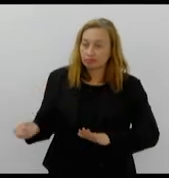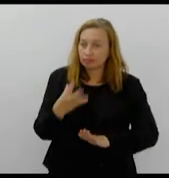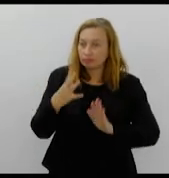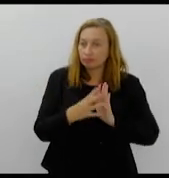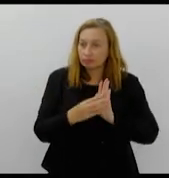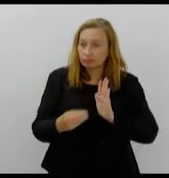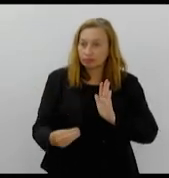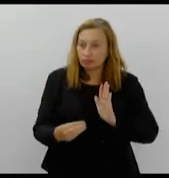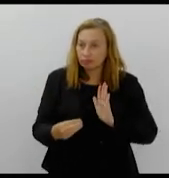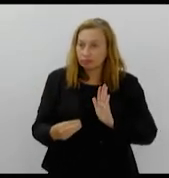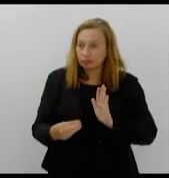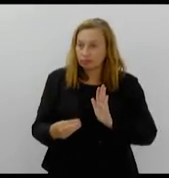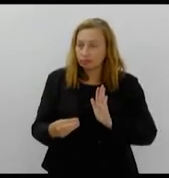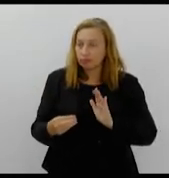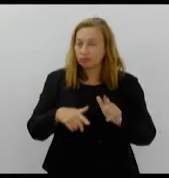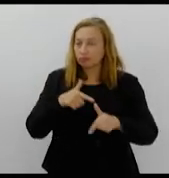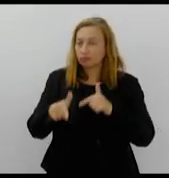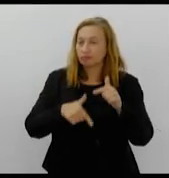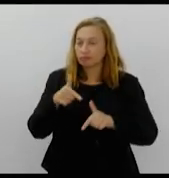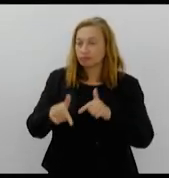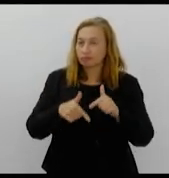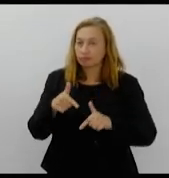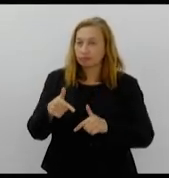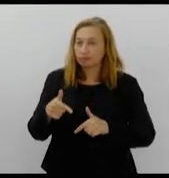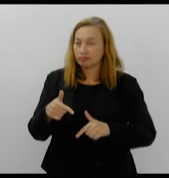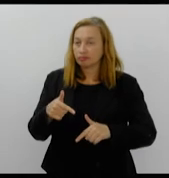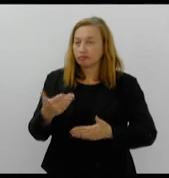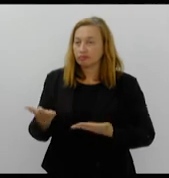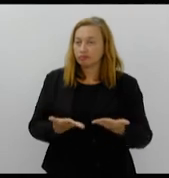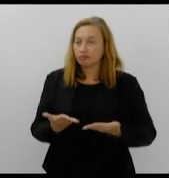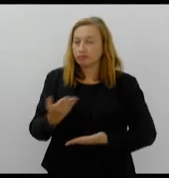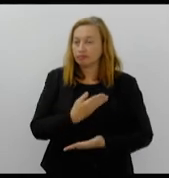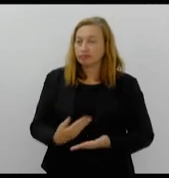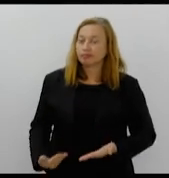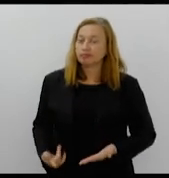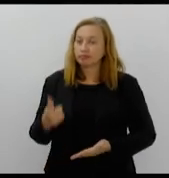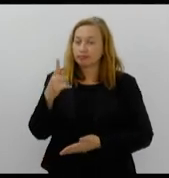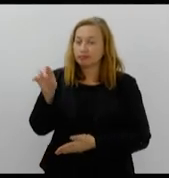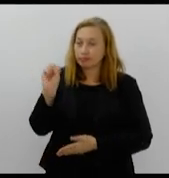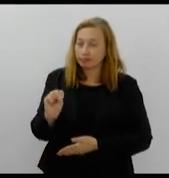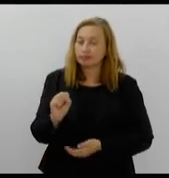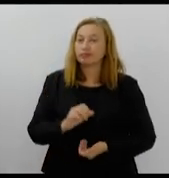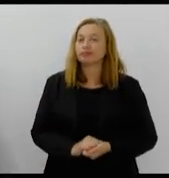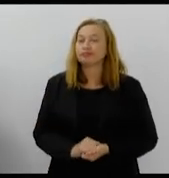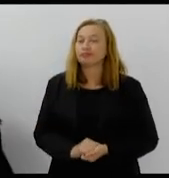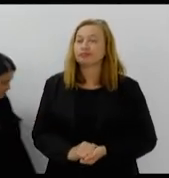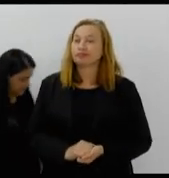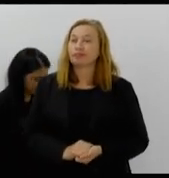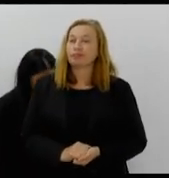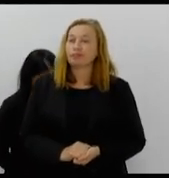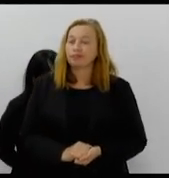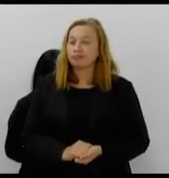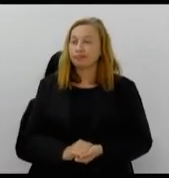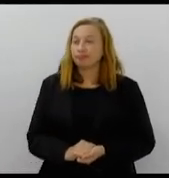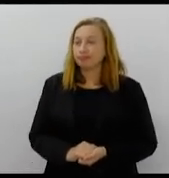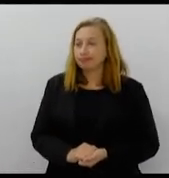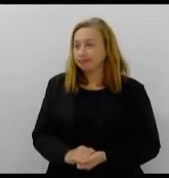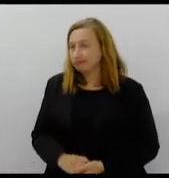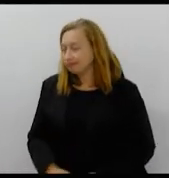a concessão do serviço público de gás canalizado. O que, à primeira